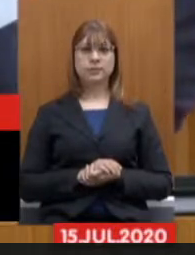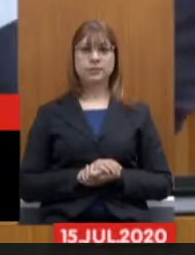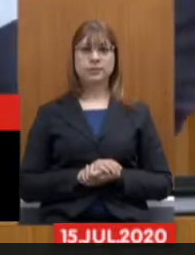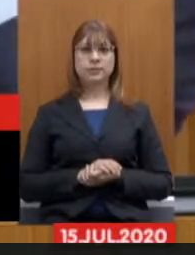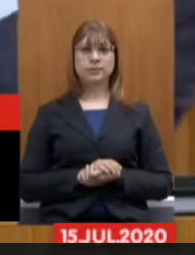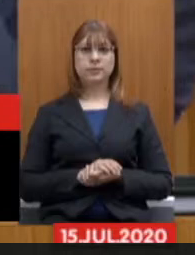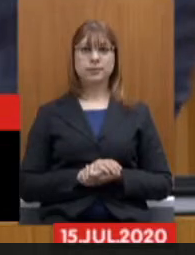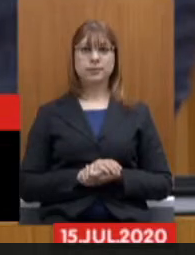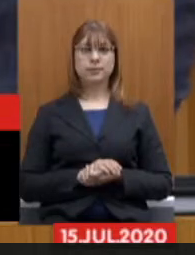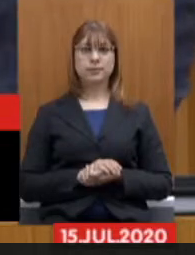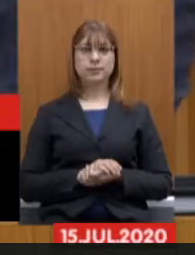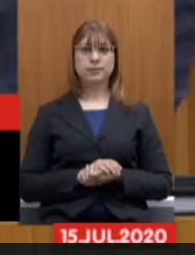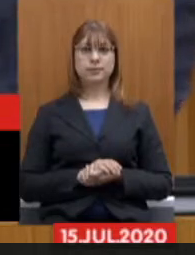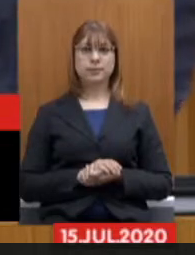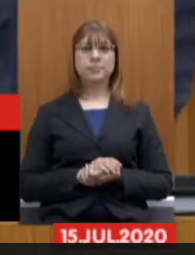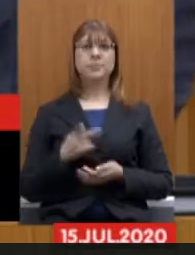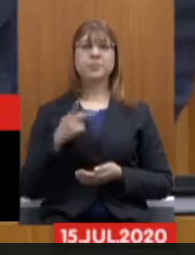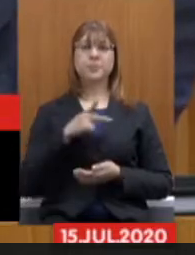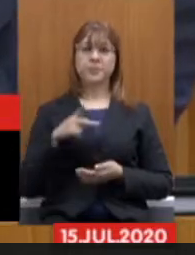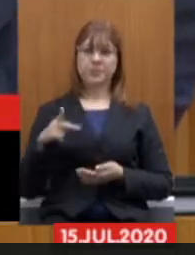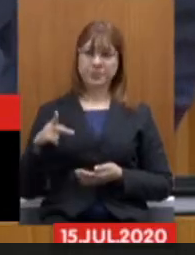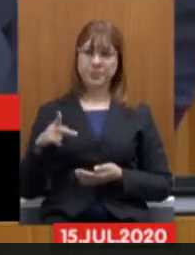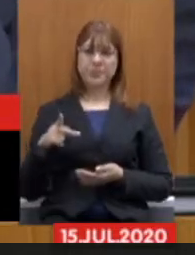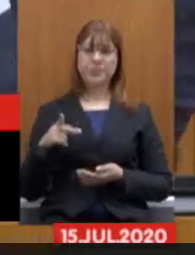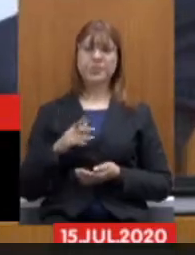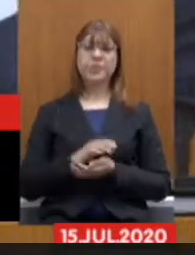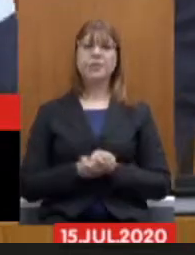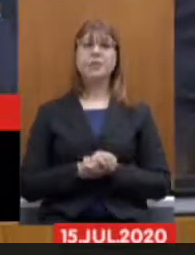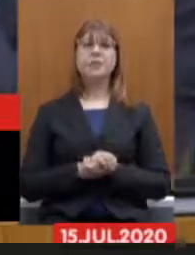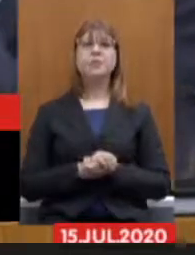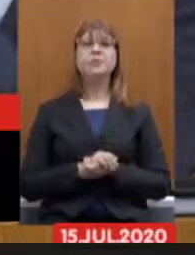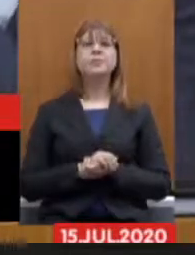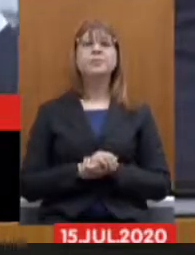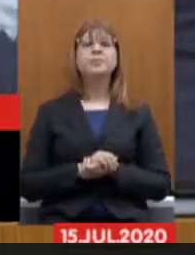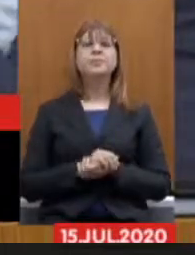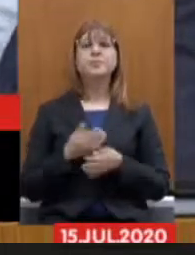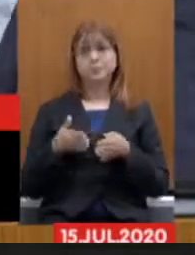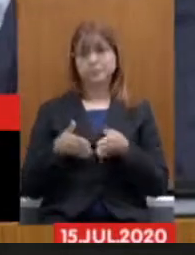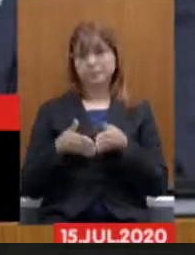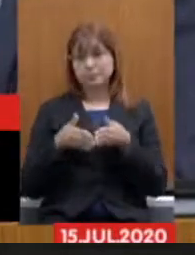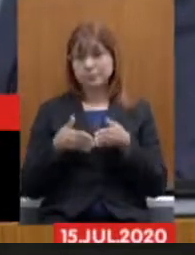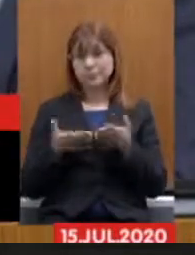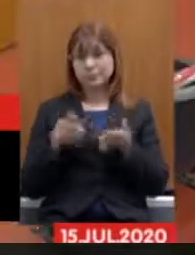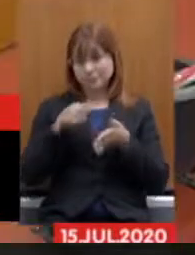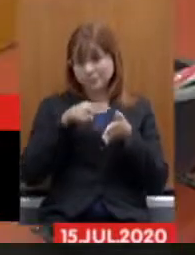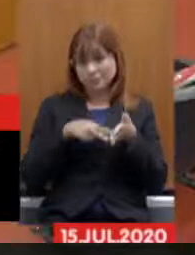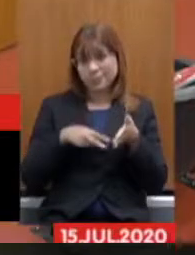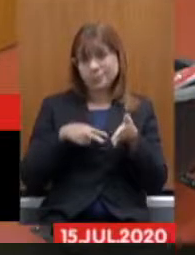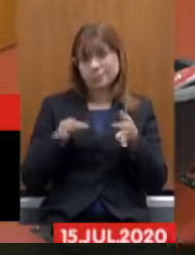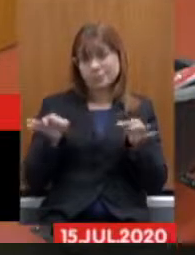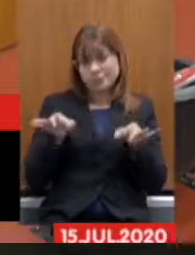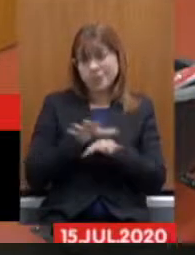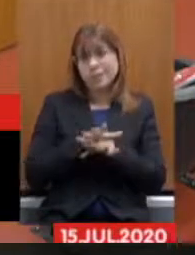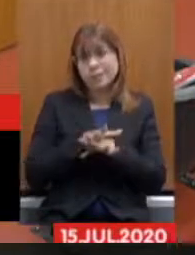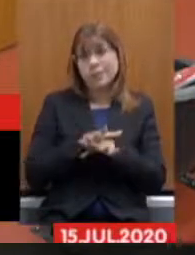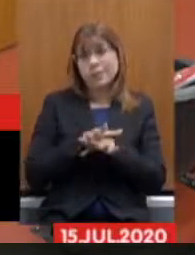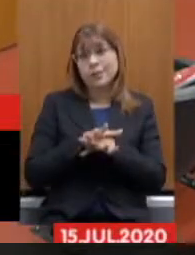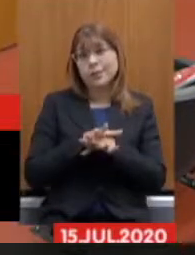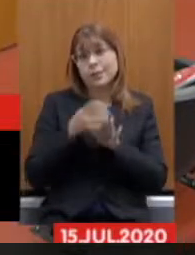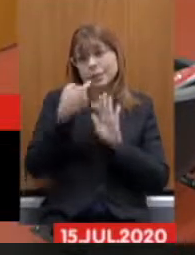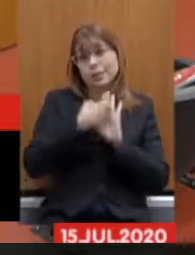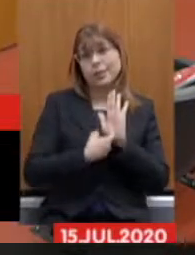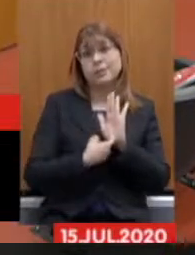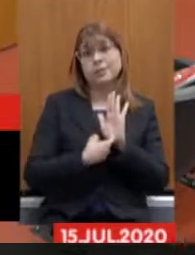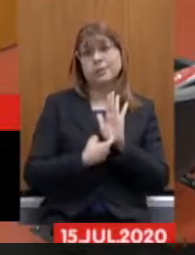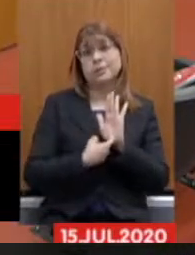eu fiz generoso seu presidente e o gostaria apenas de poder fazer a leitura completa desde